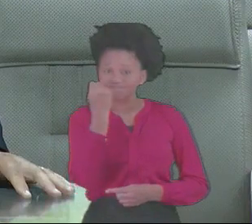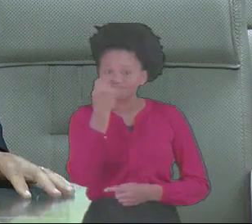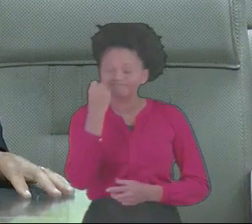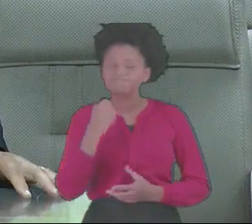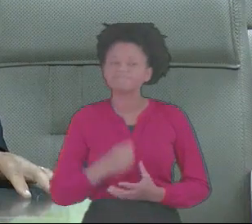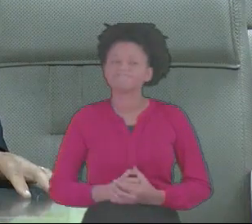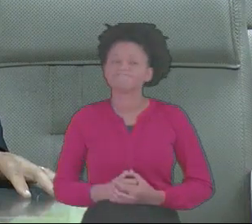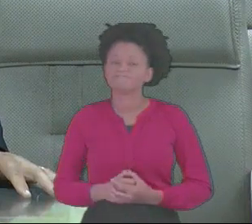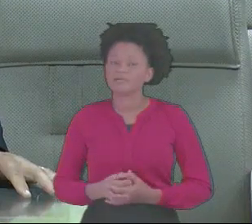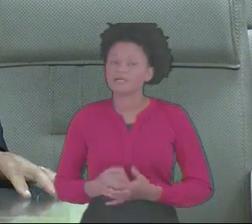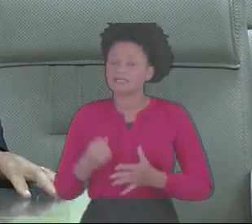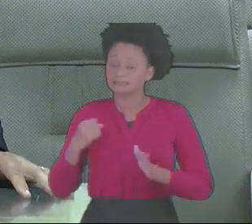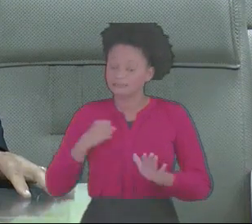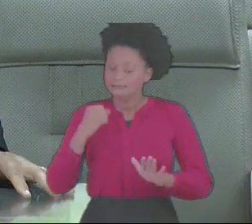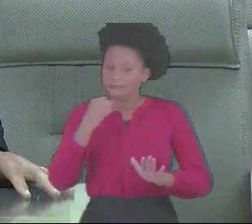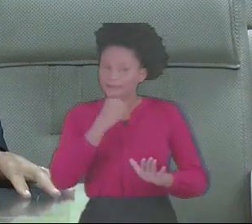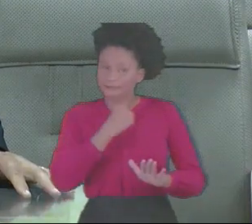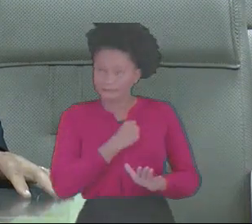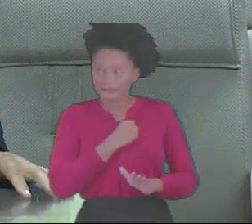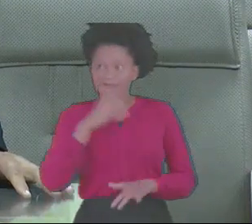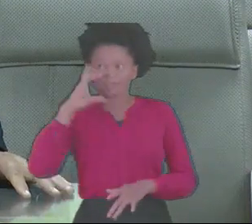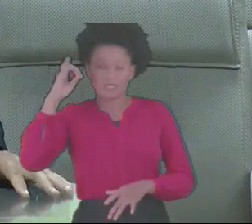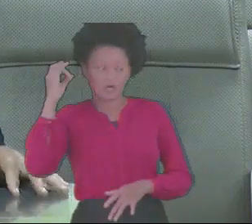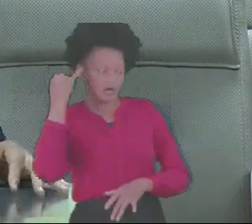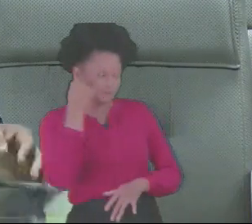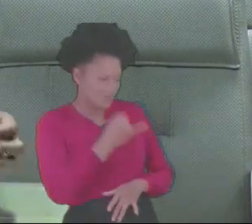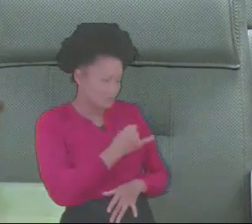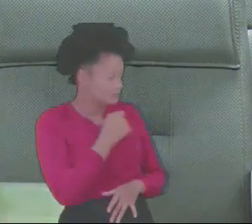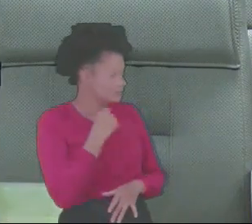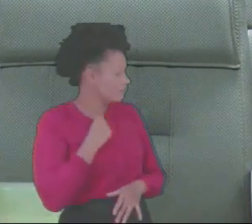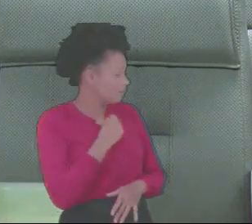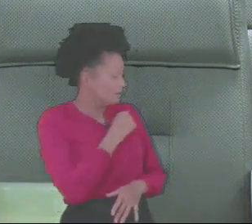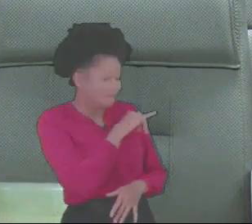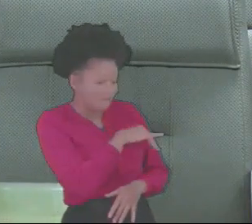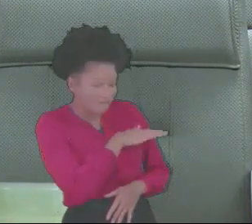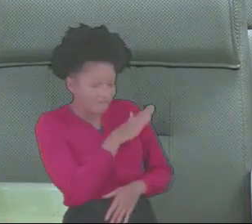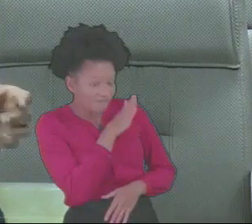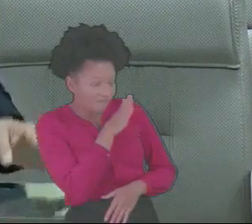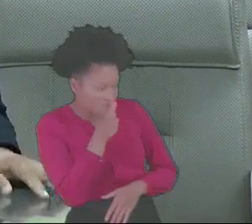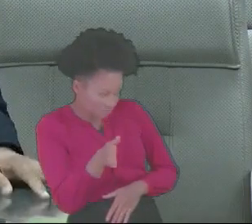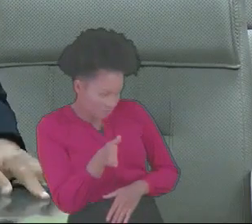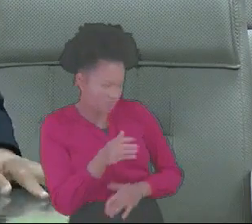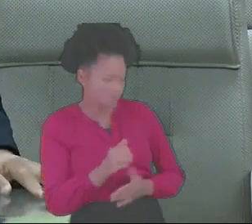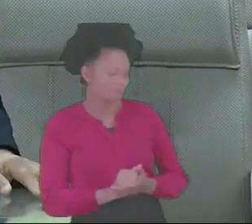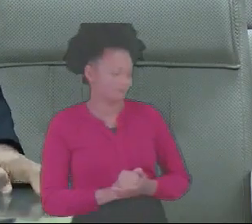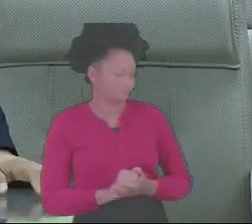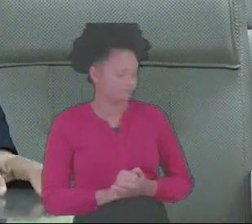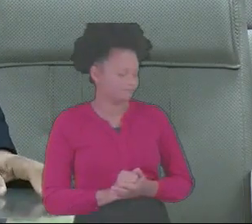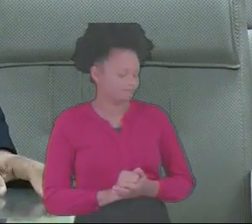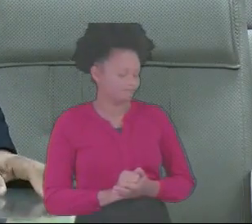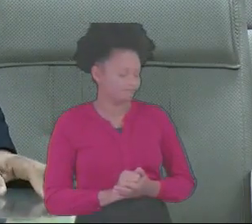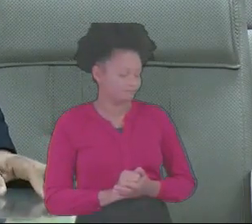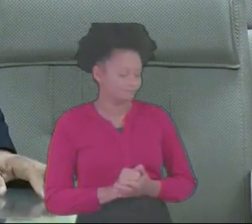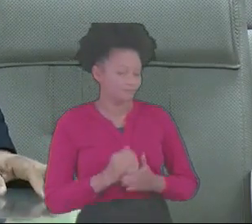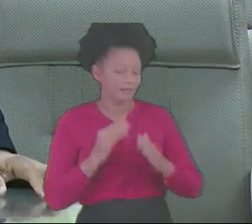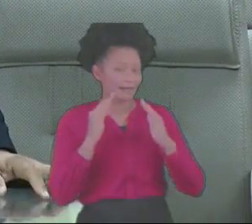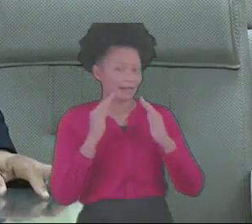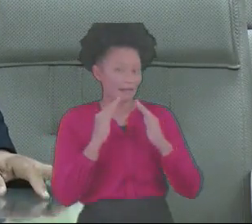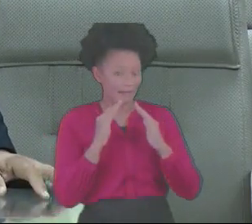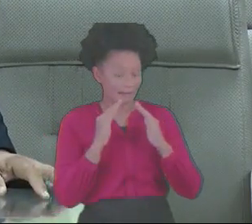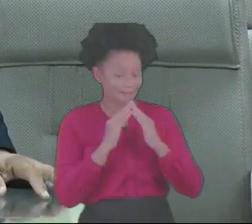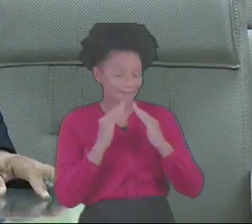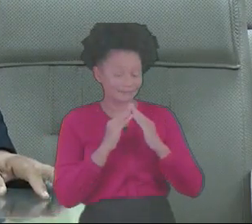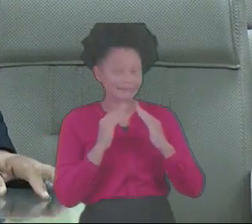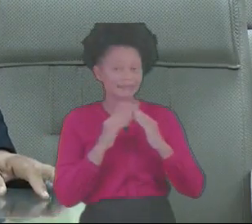e vai orientado pelo próprio Deus a casa de Jessé o belemita dá para escolher